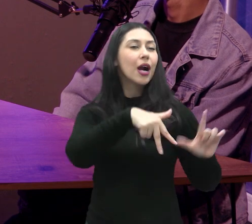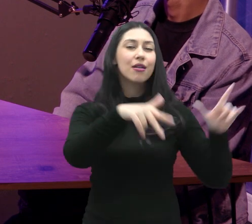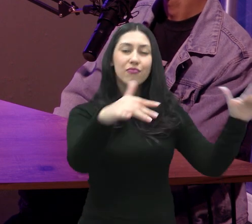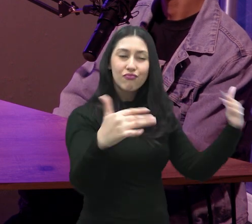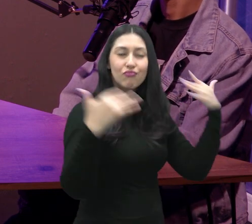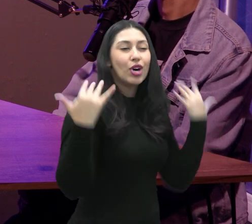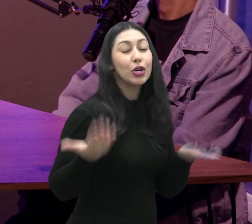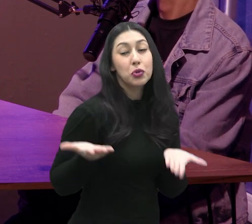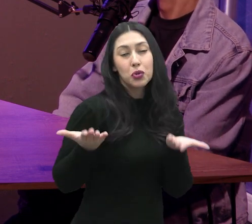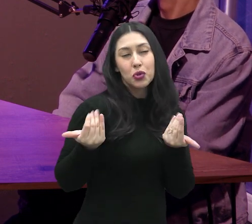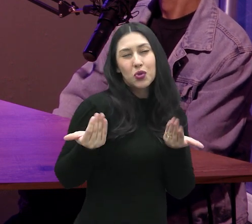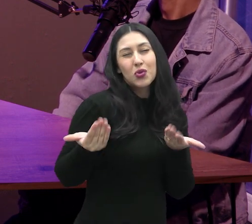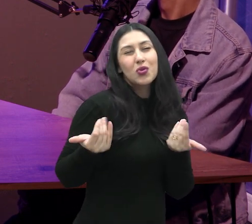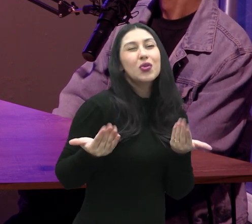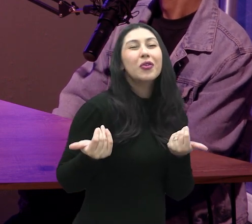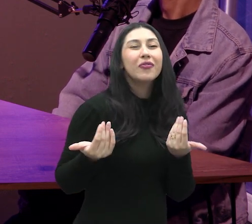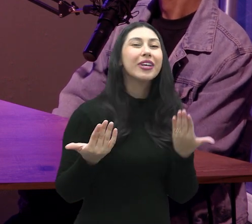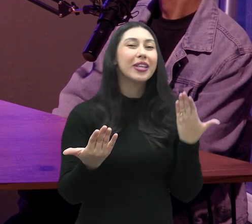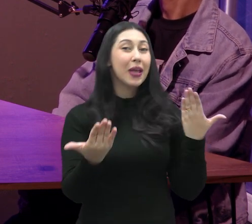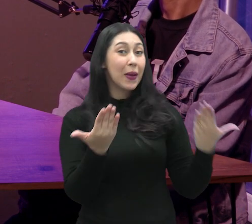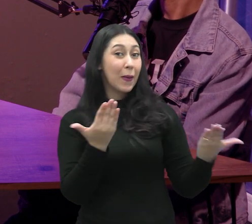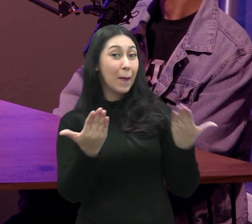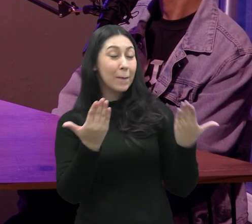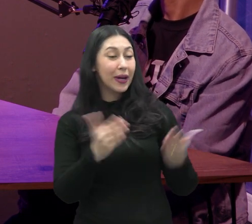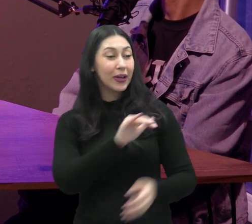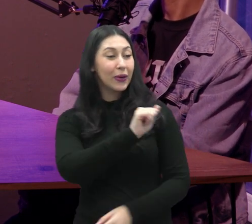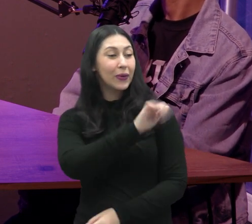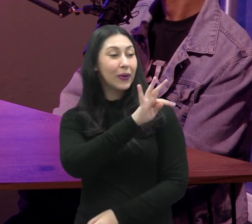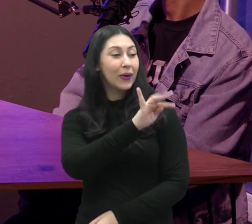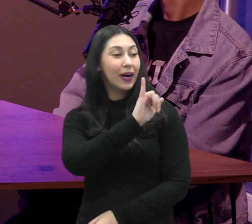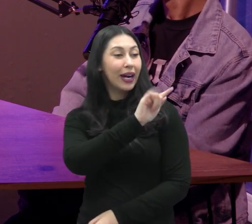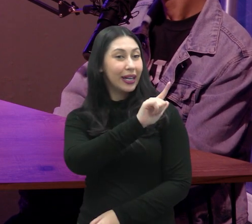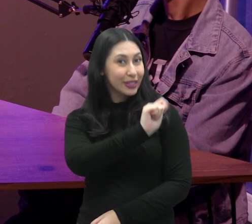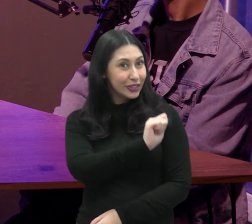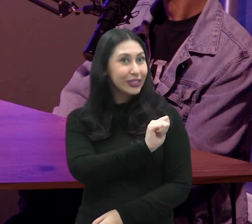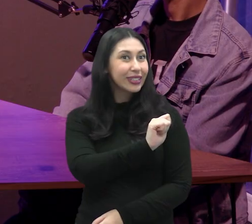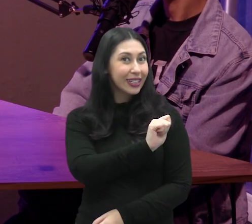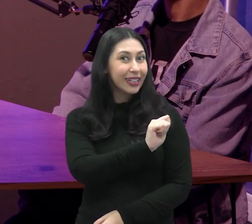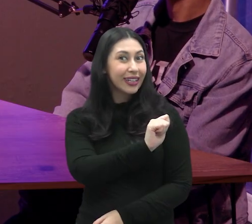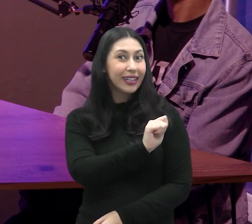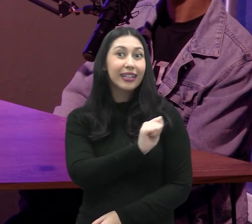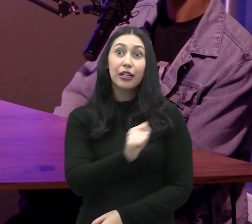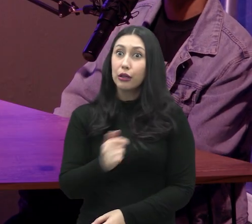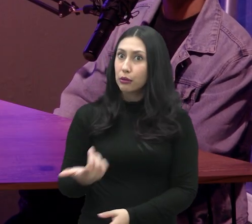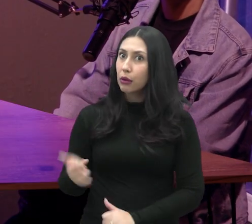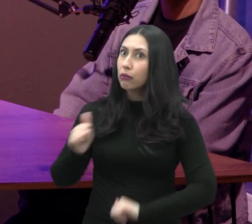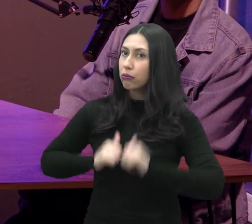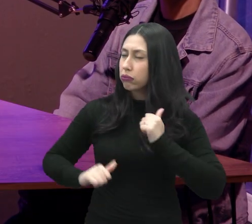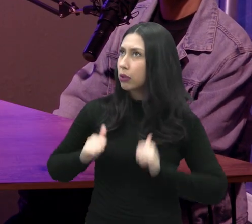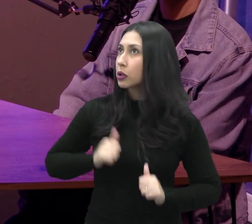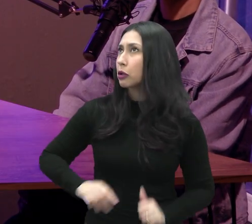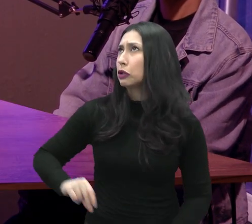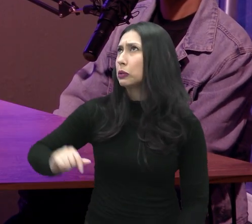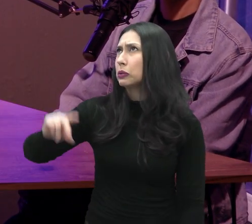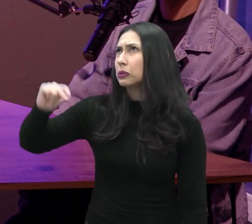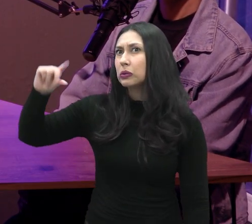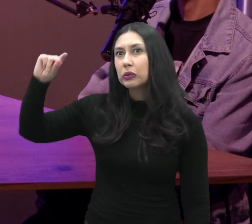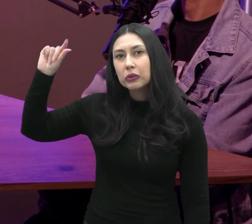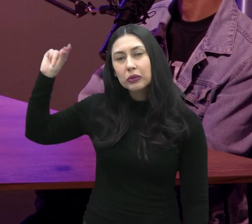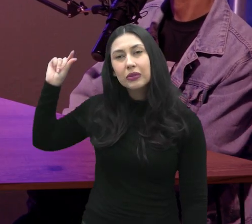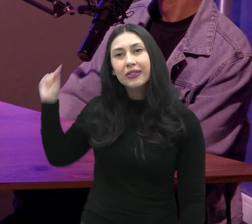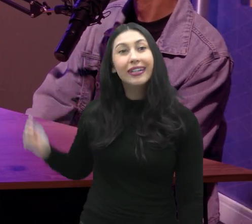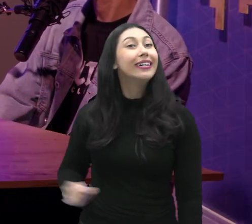ela é nova, e ela compara o Átila, que é um dos personagens mais velhos, né, que é o Erson Capri, um ator